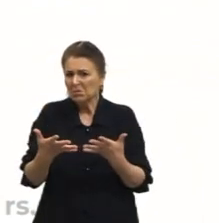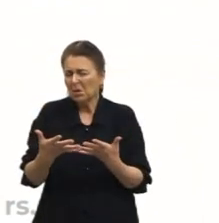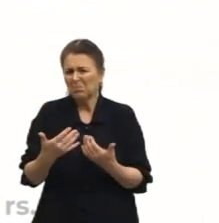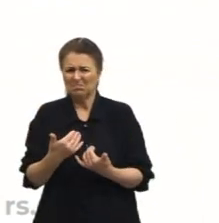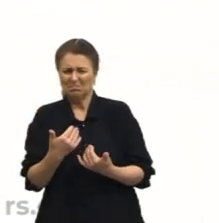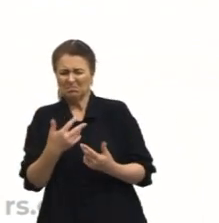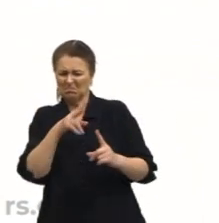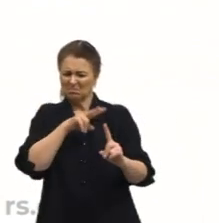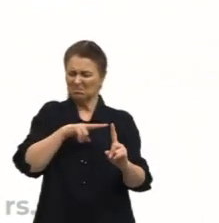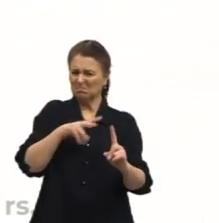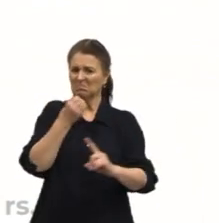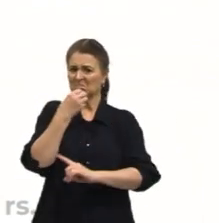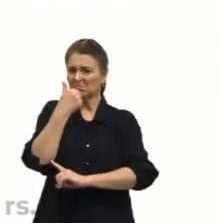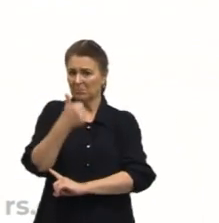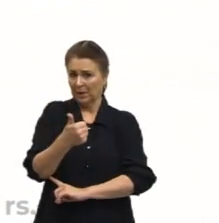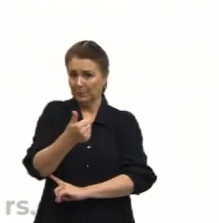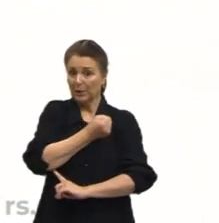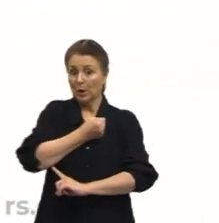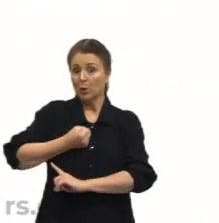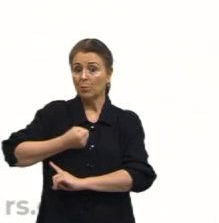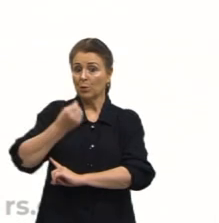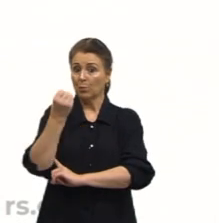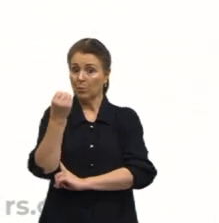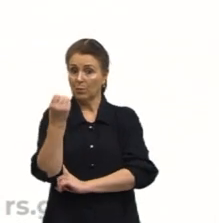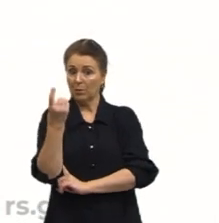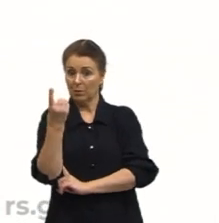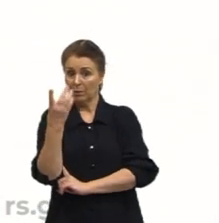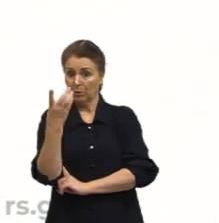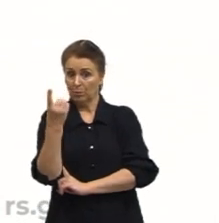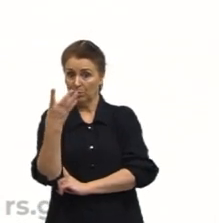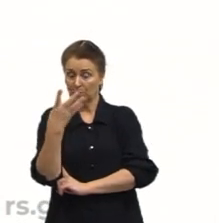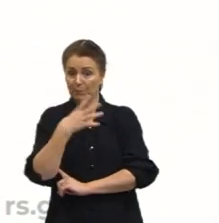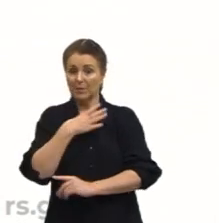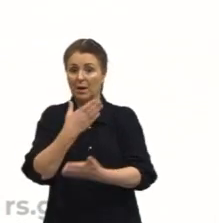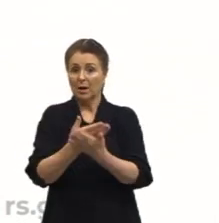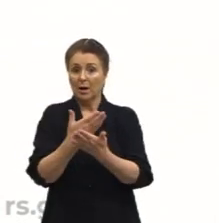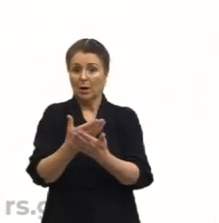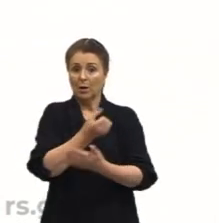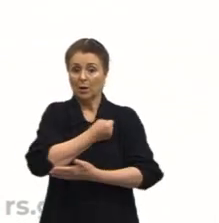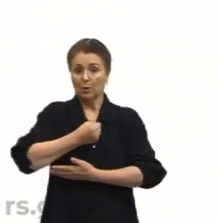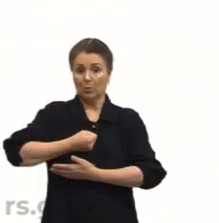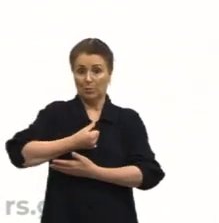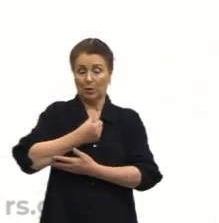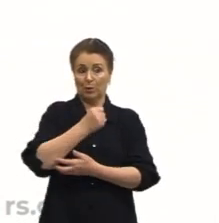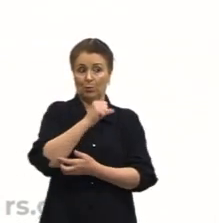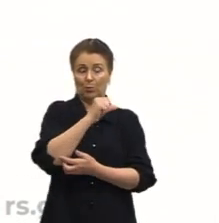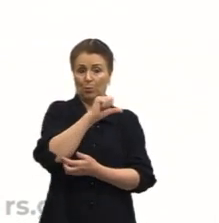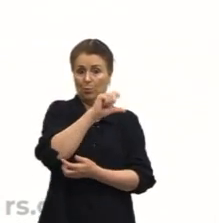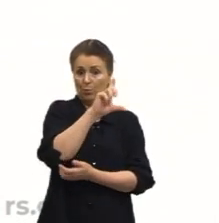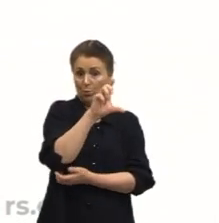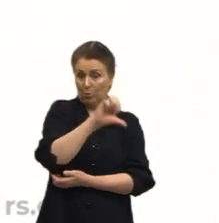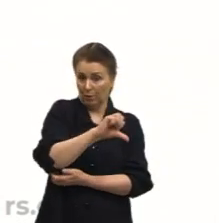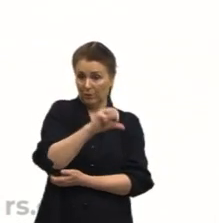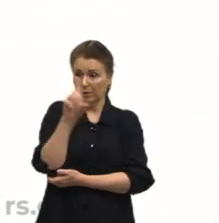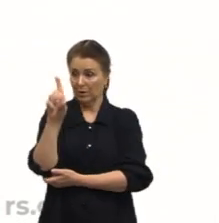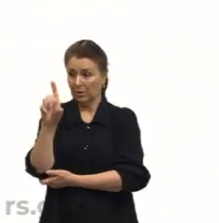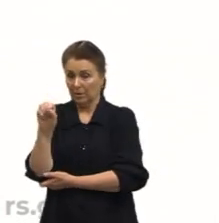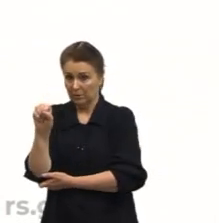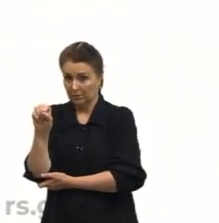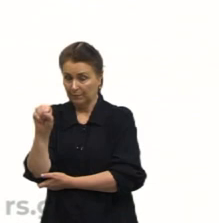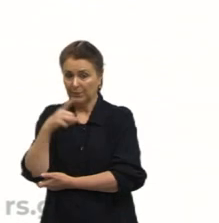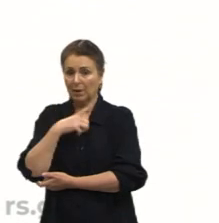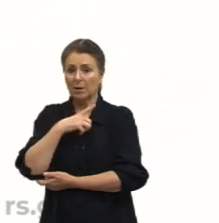14 ela vai dialogar diretamente com as aulas número 9 e 10 aonde nós falamos a isso